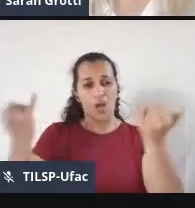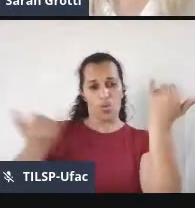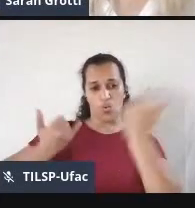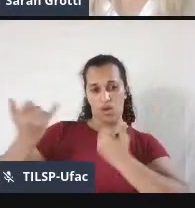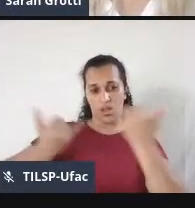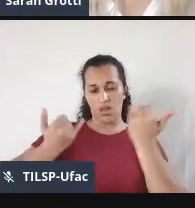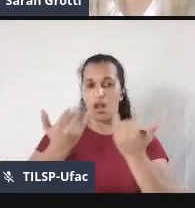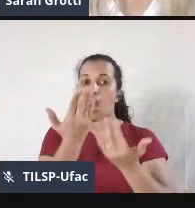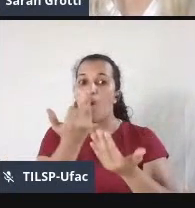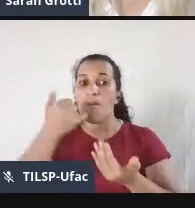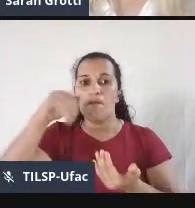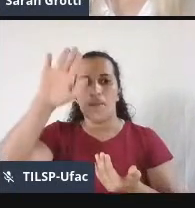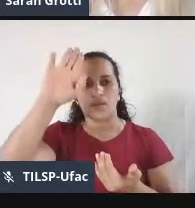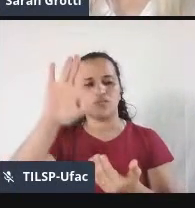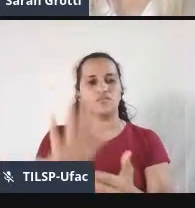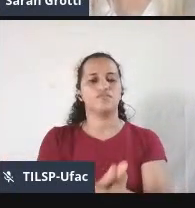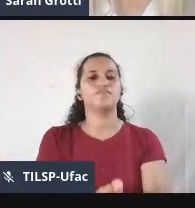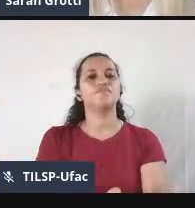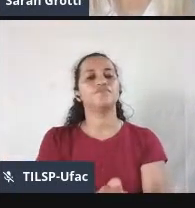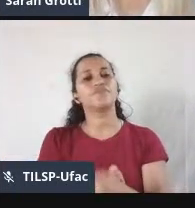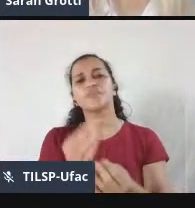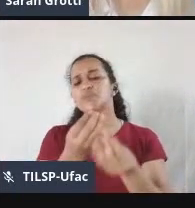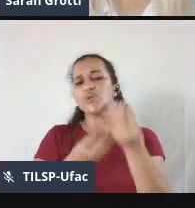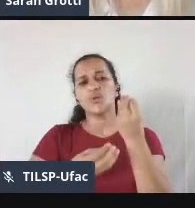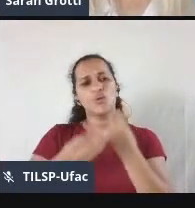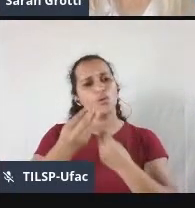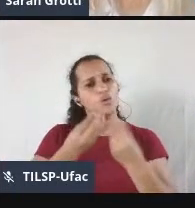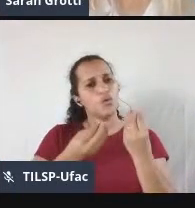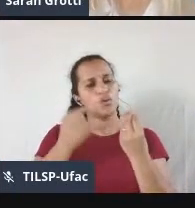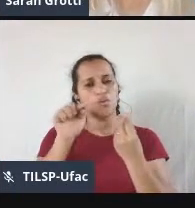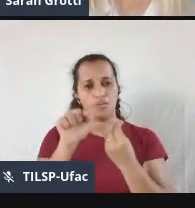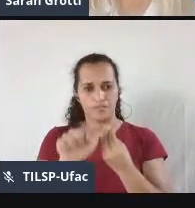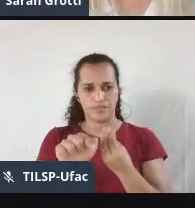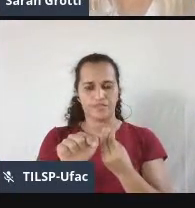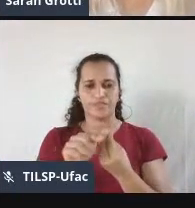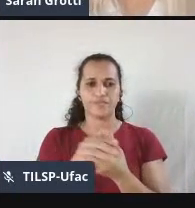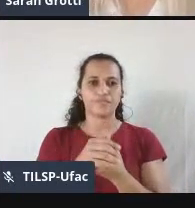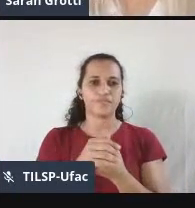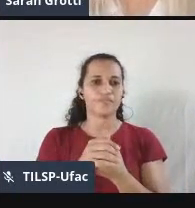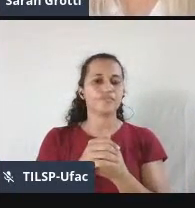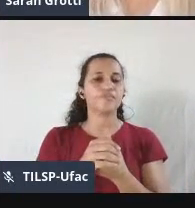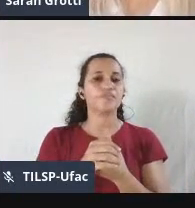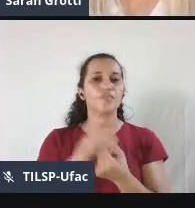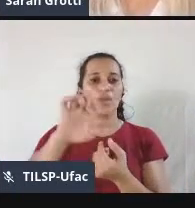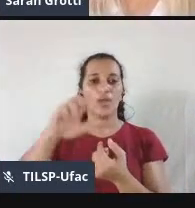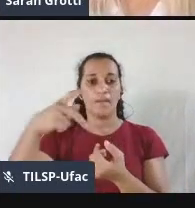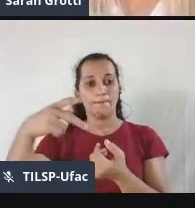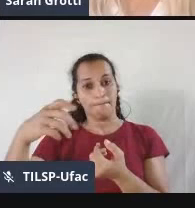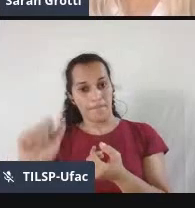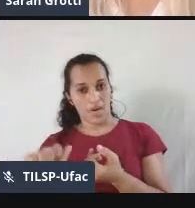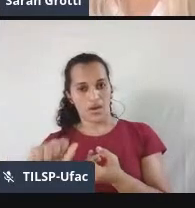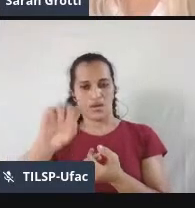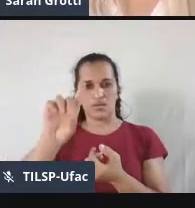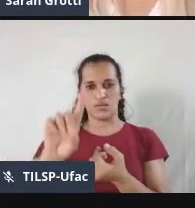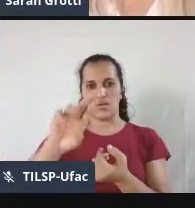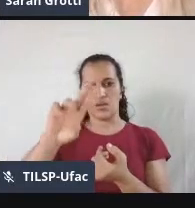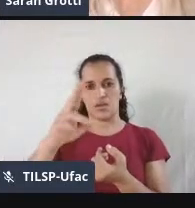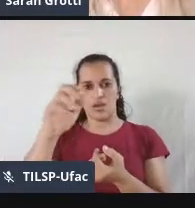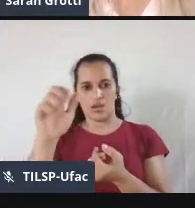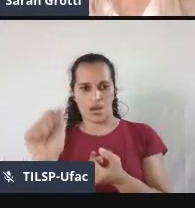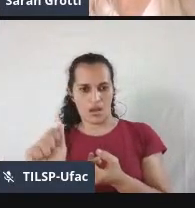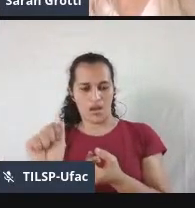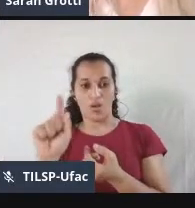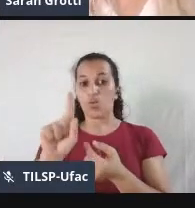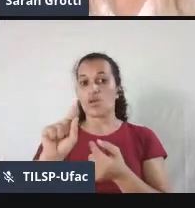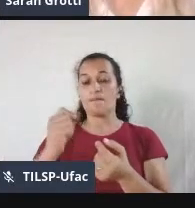dizer. Uma forma de aumentar a ingestão de EPA e DHA é aumentar a ingestão de ALA, porque EPA